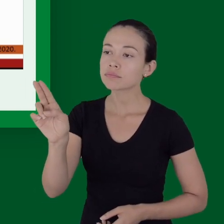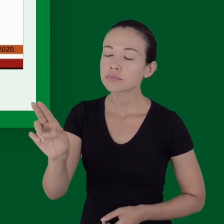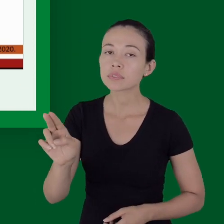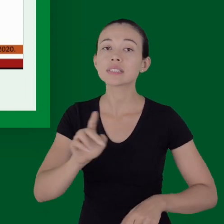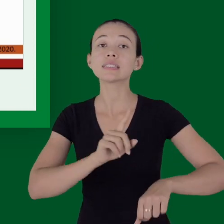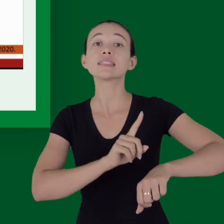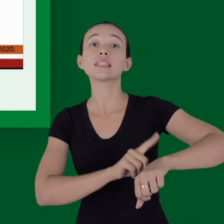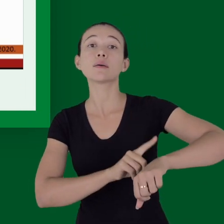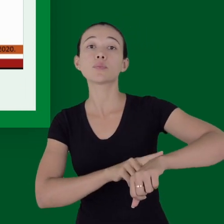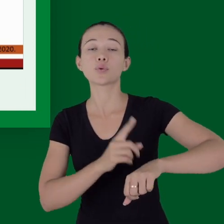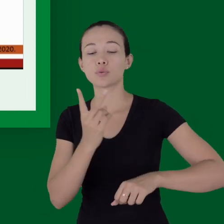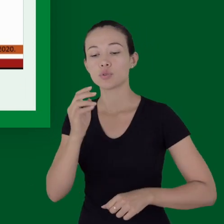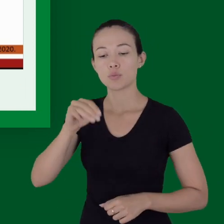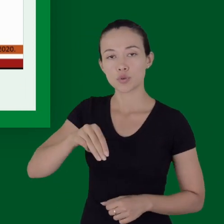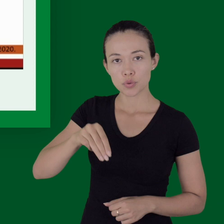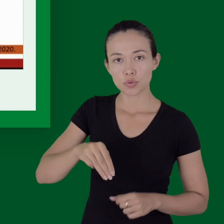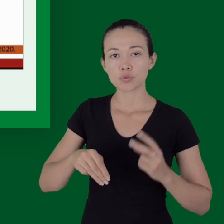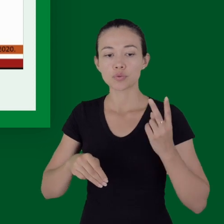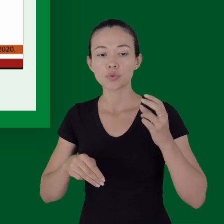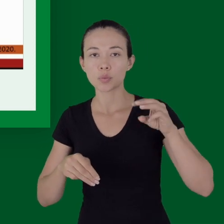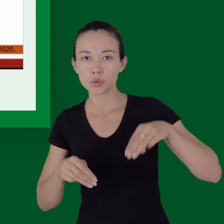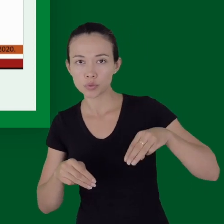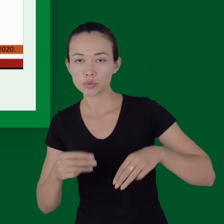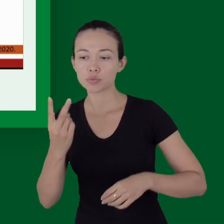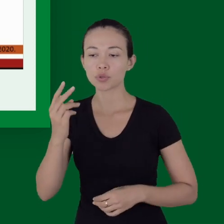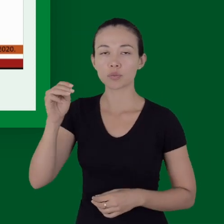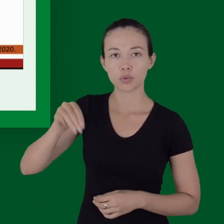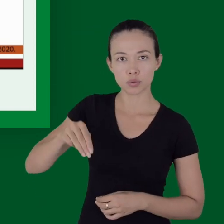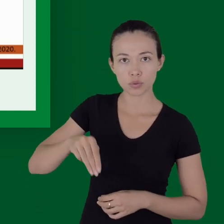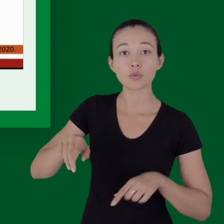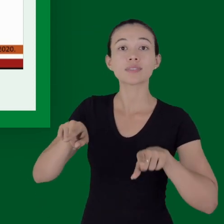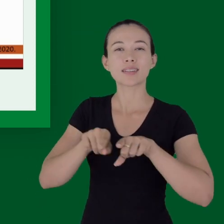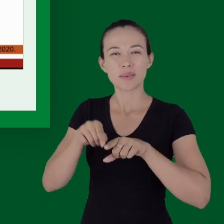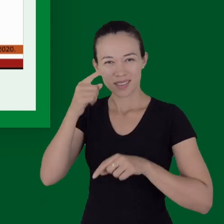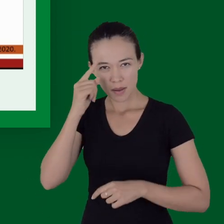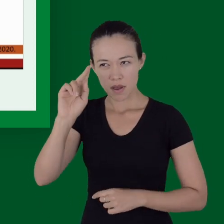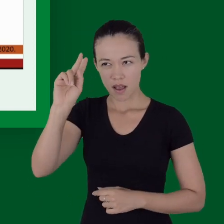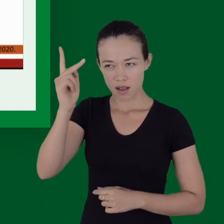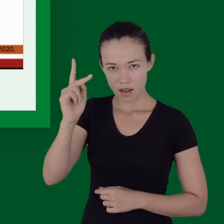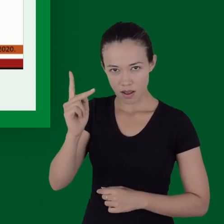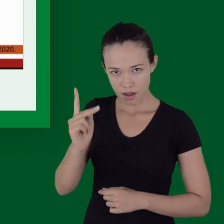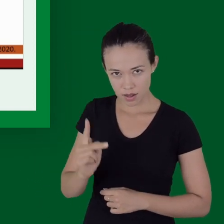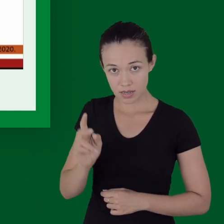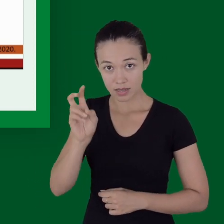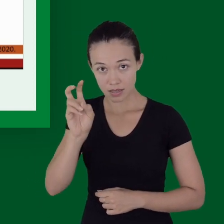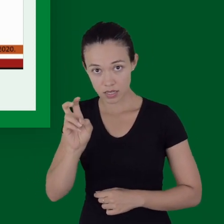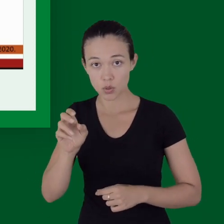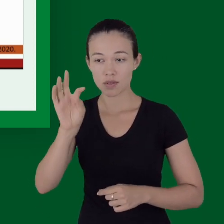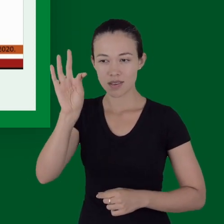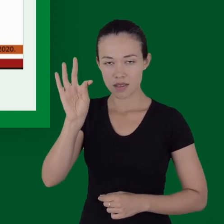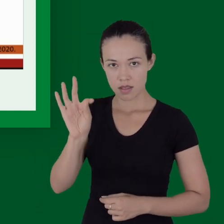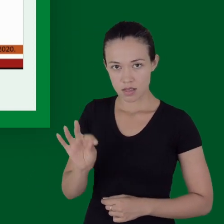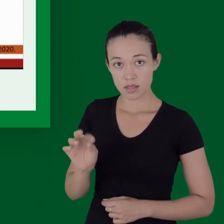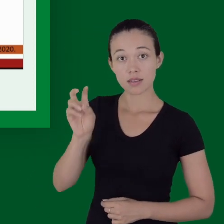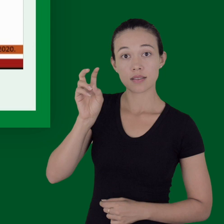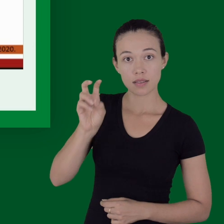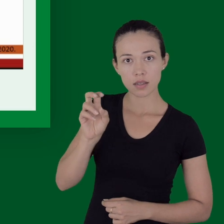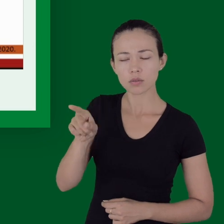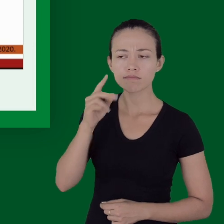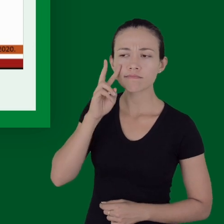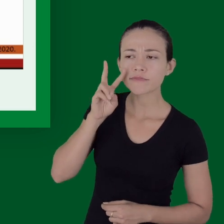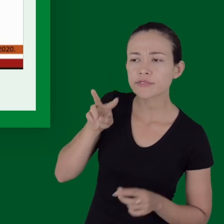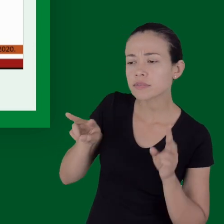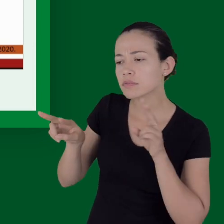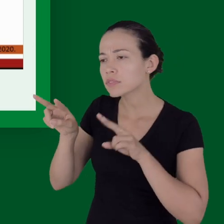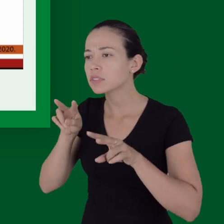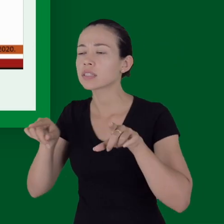aí, checando o pulso a cada 2 minutos, checando o pulso e ritmo e tratando as causas reversíveis. E que é importante a gente frisar agora de uma forma geral